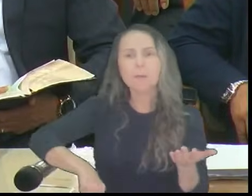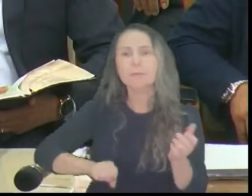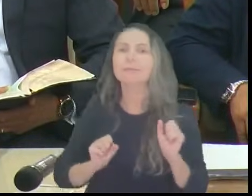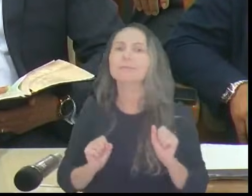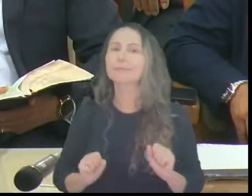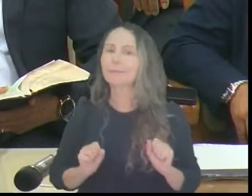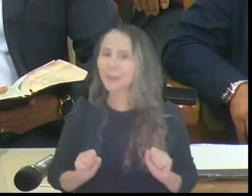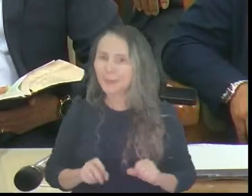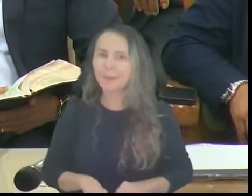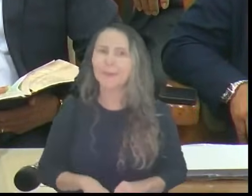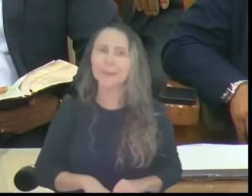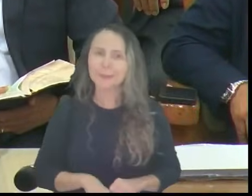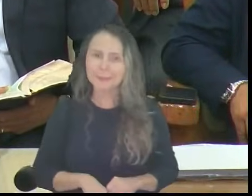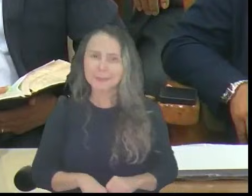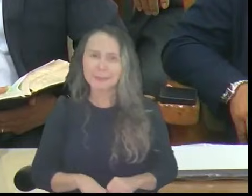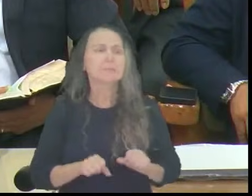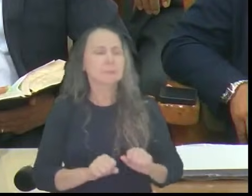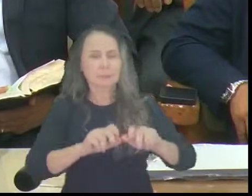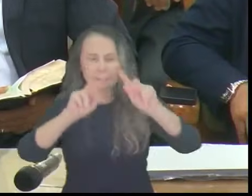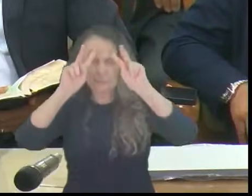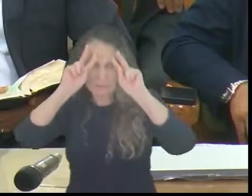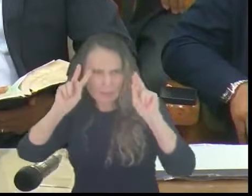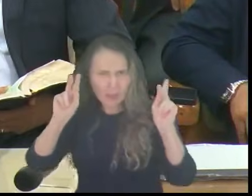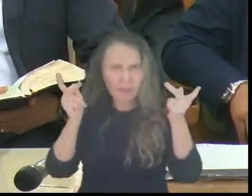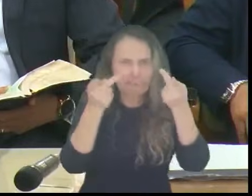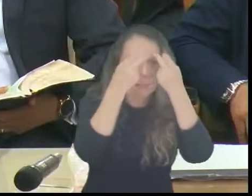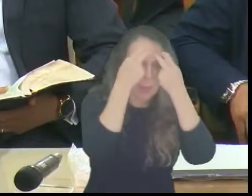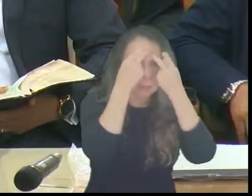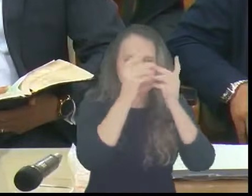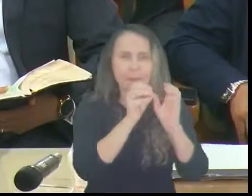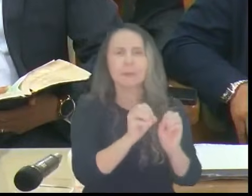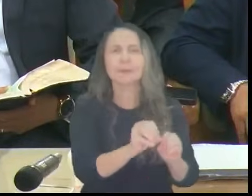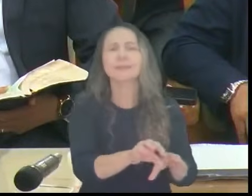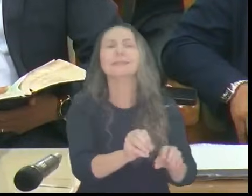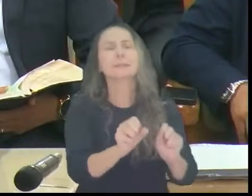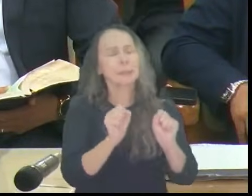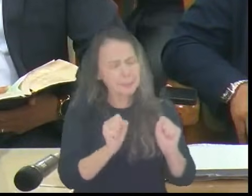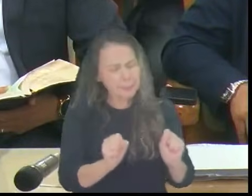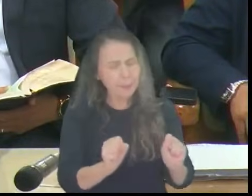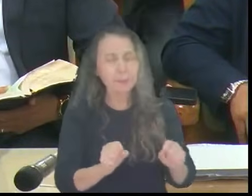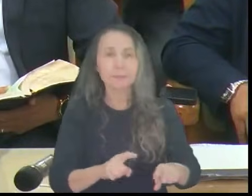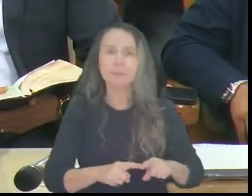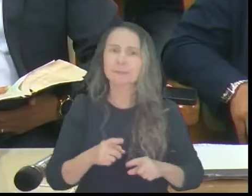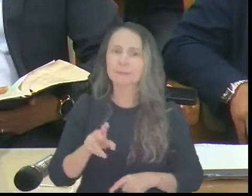Pode ensinar a ser rebelde. Agora o nome de Jesus não pode.